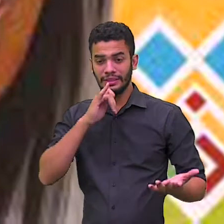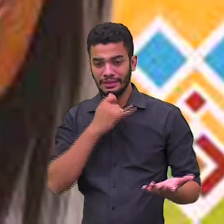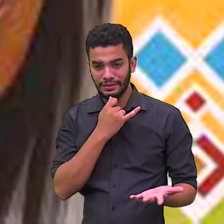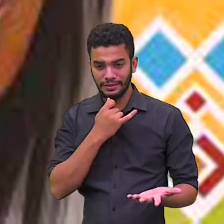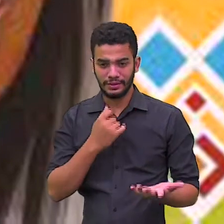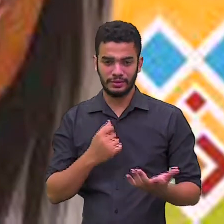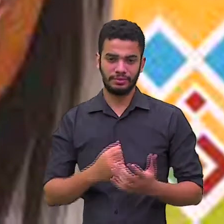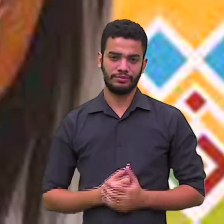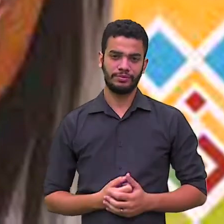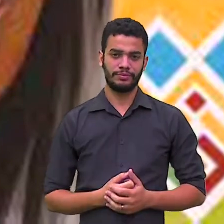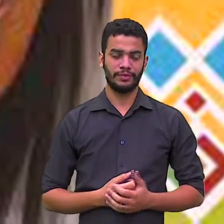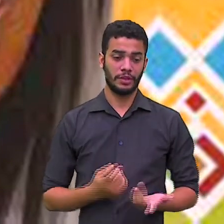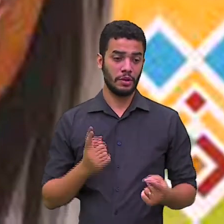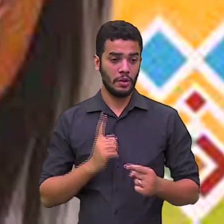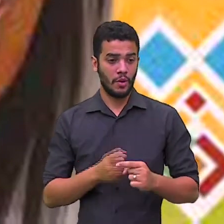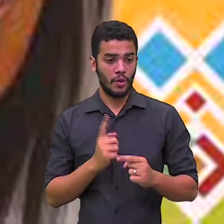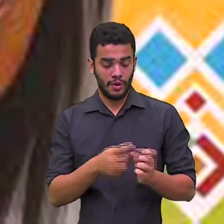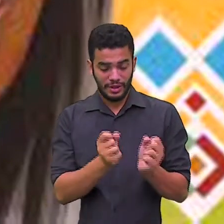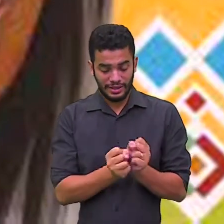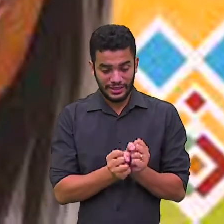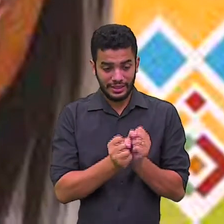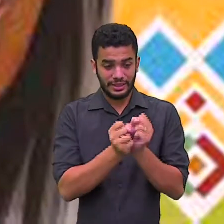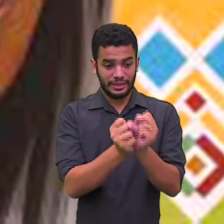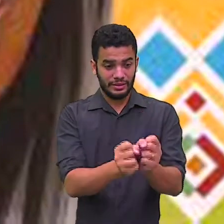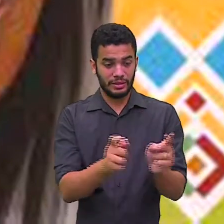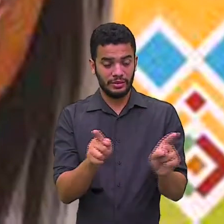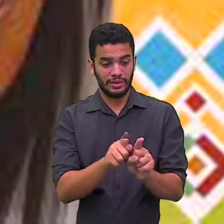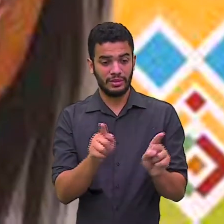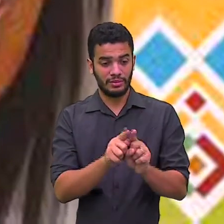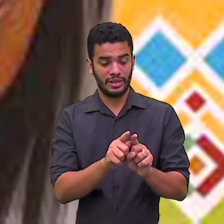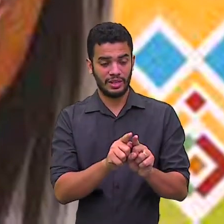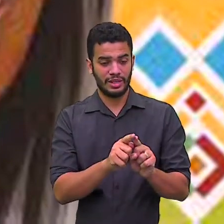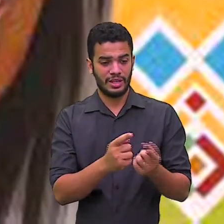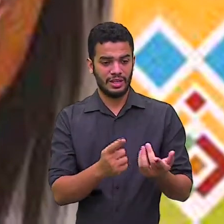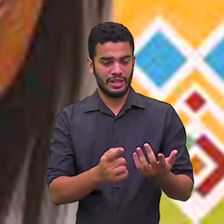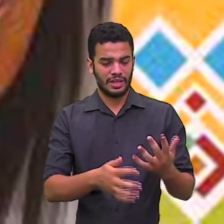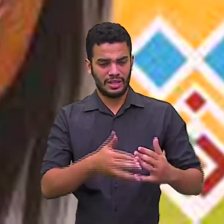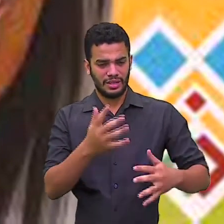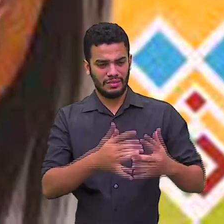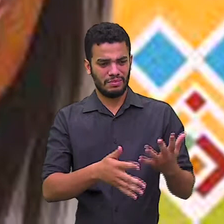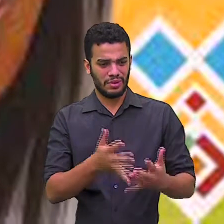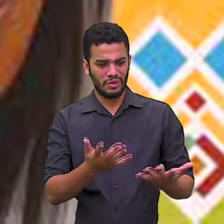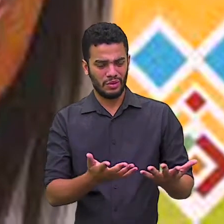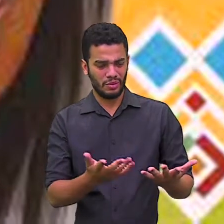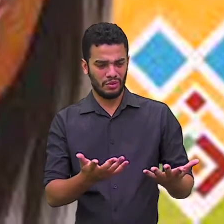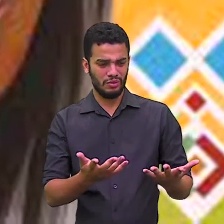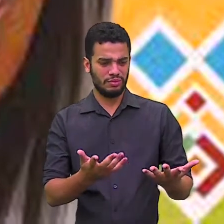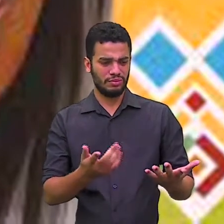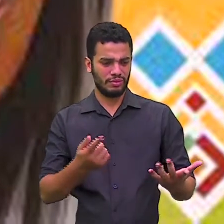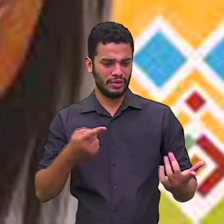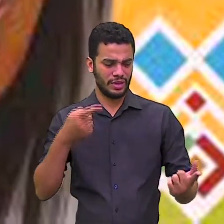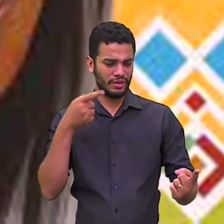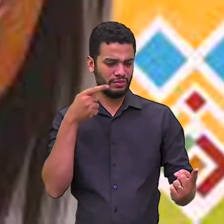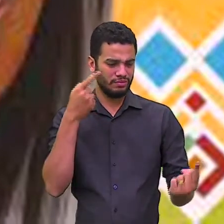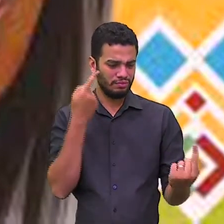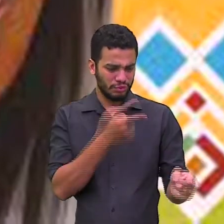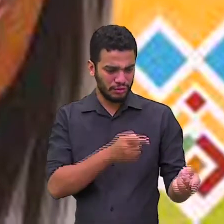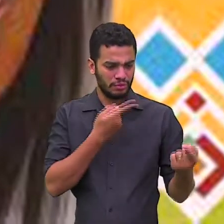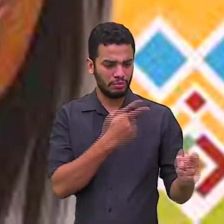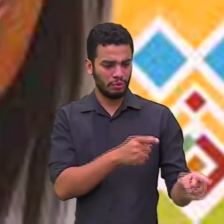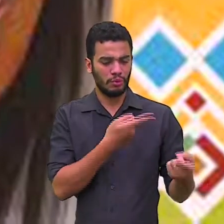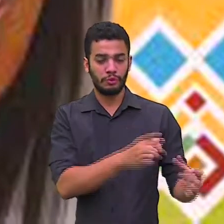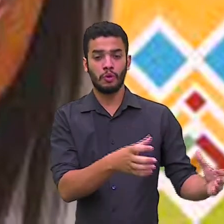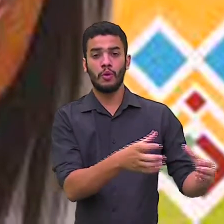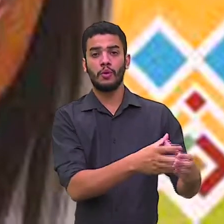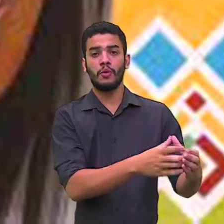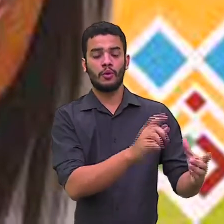sociedade. A escravidão também afetou milhões de indígenas e disseminou preconceitos em nosso país contra este